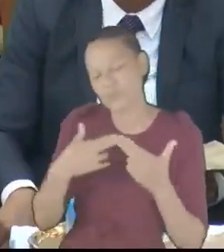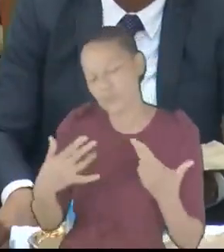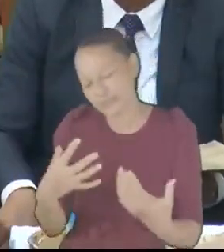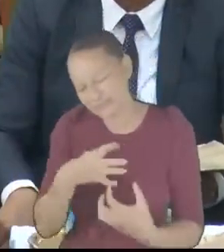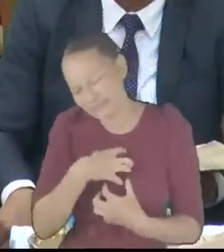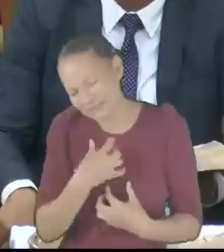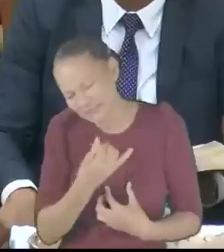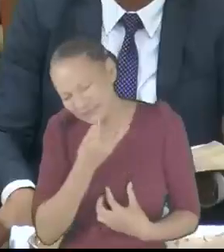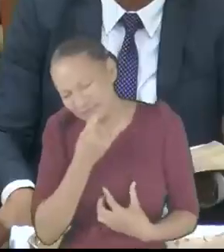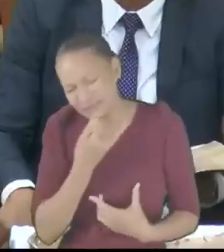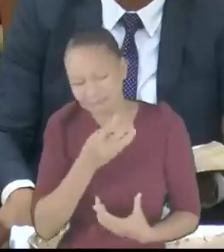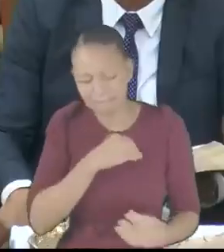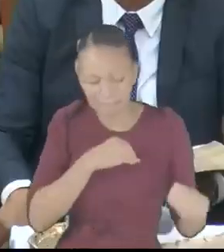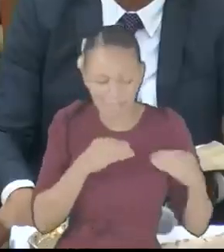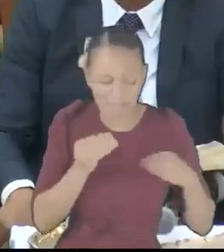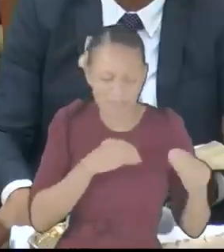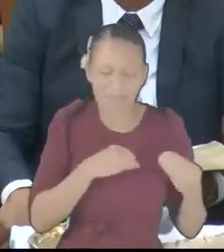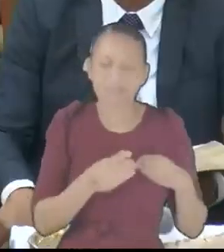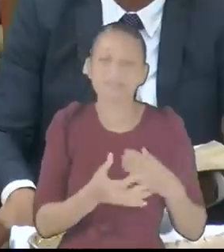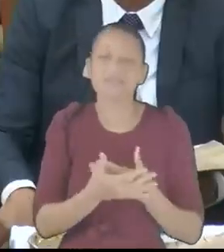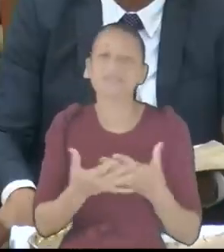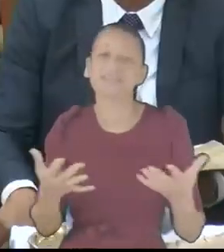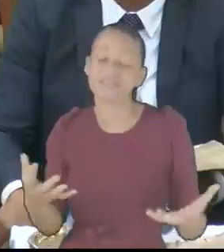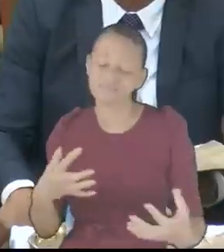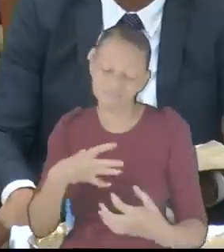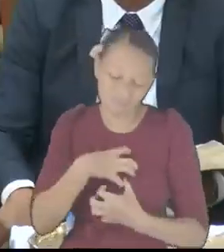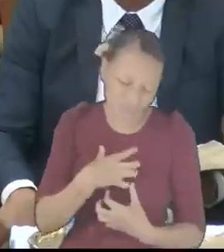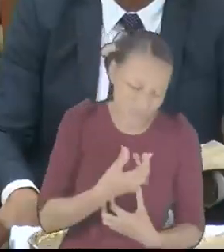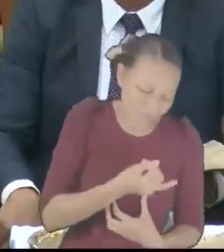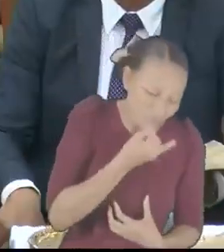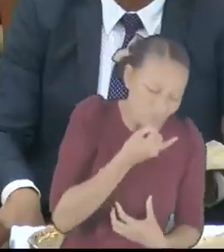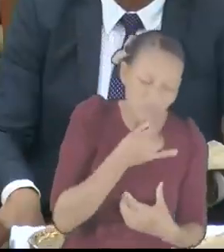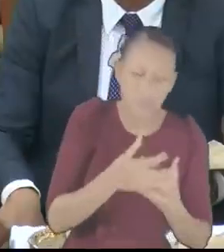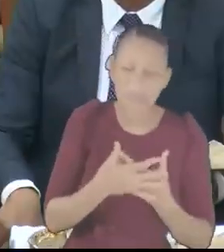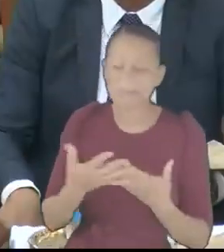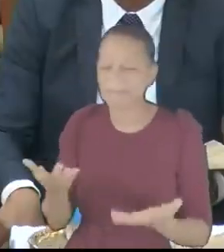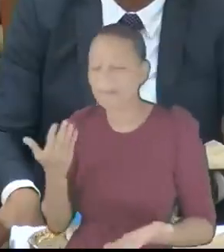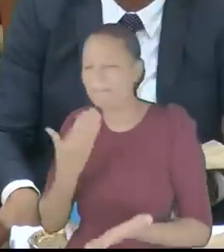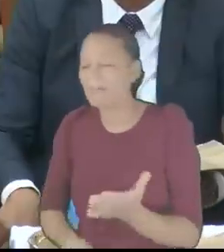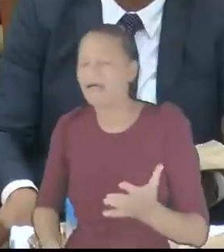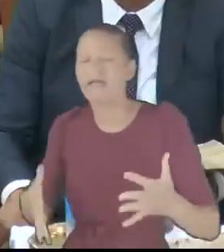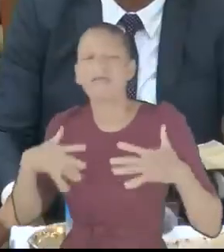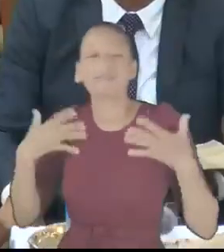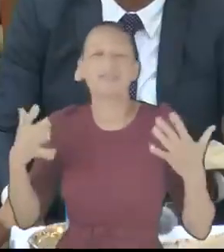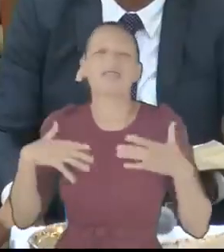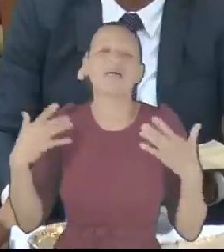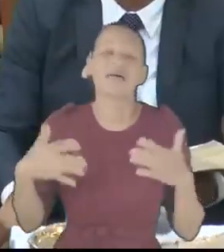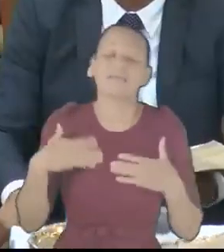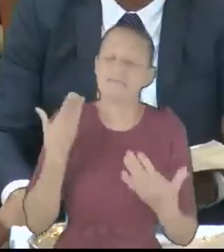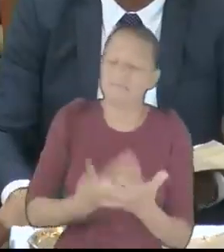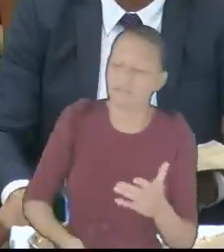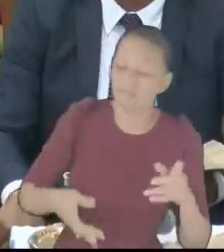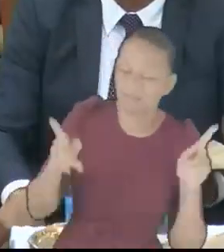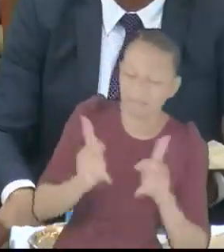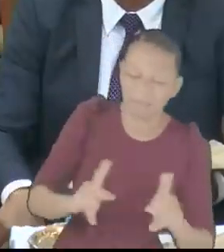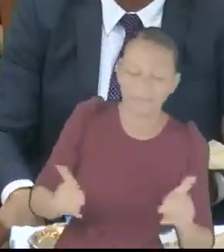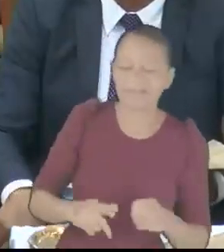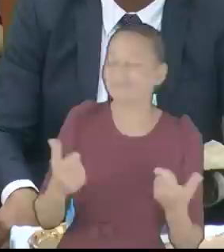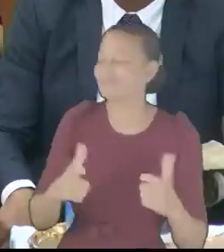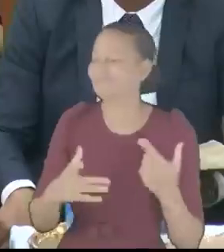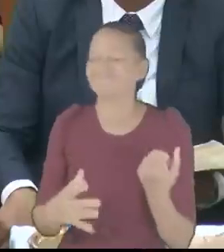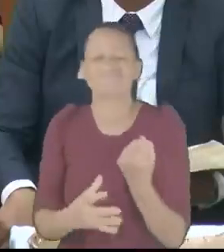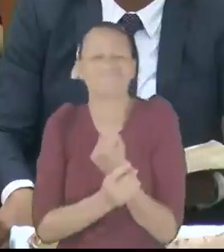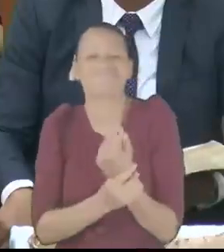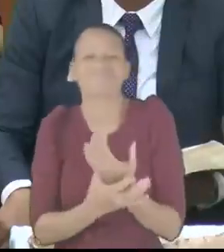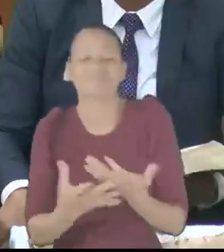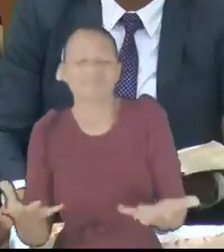é quando o crente peca. O Espírito Santo fica triste, ele perde a alegria, ele perde a paz, ele perde a segurança,